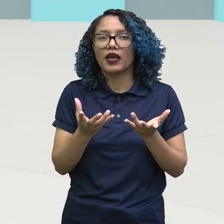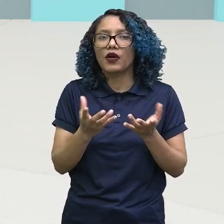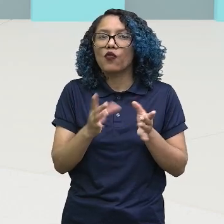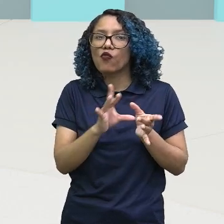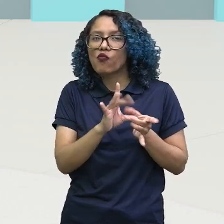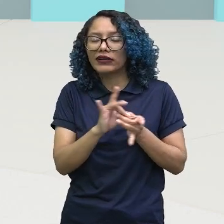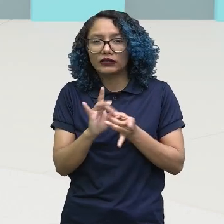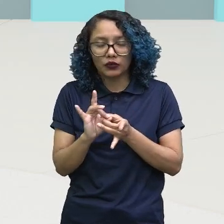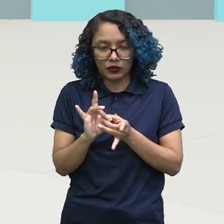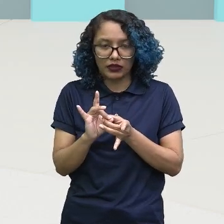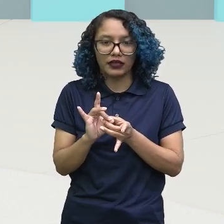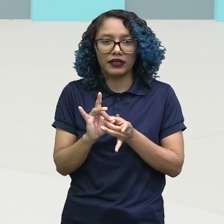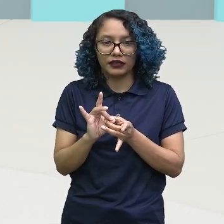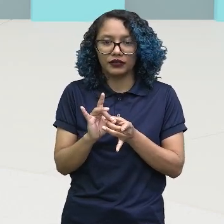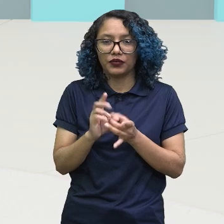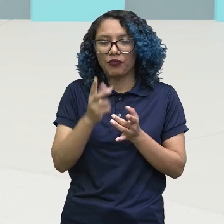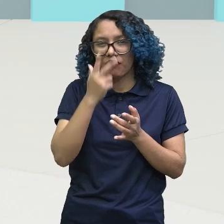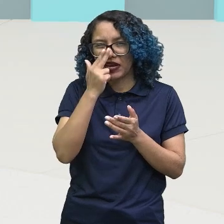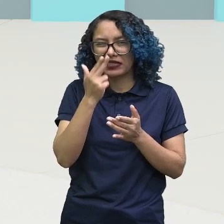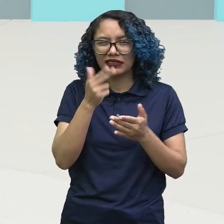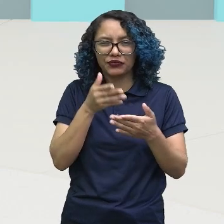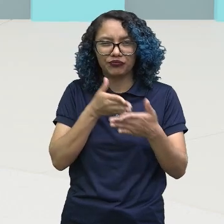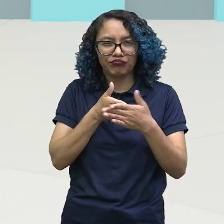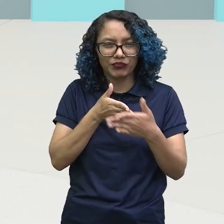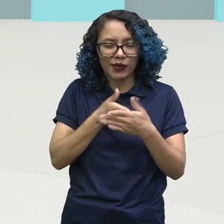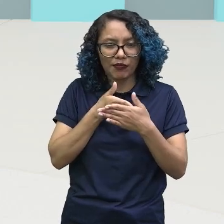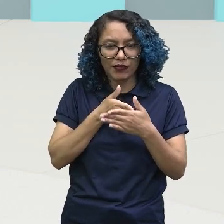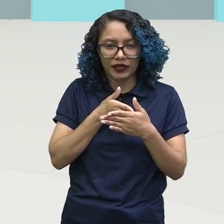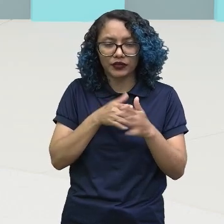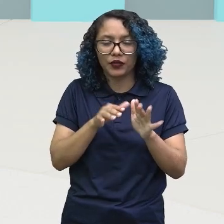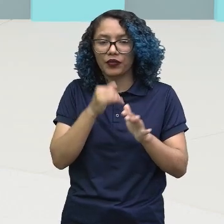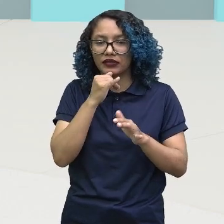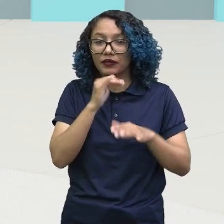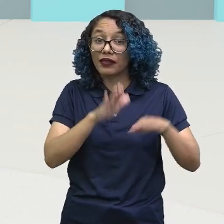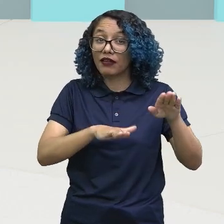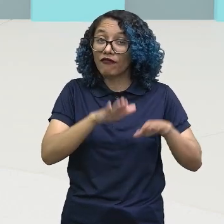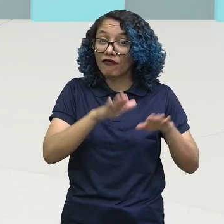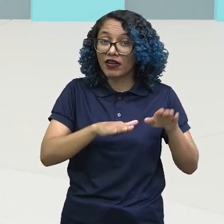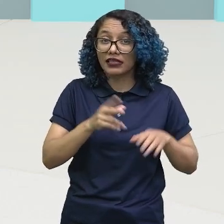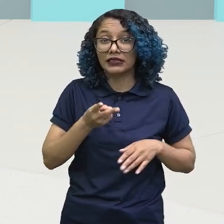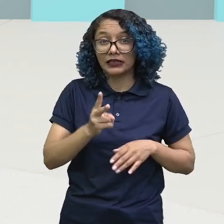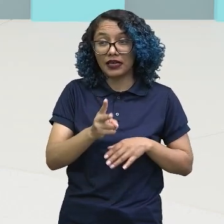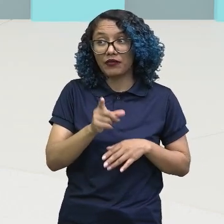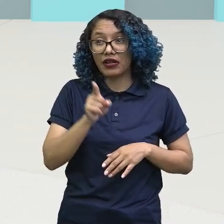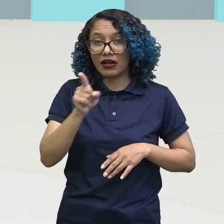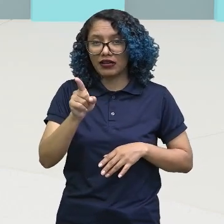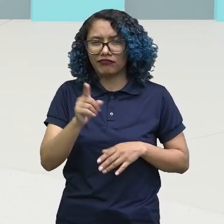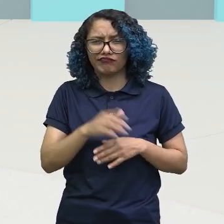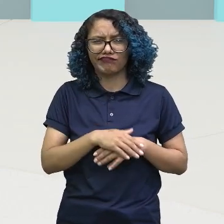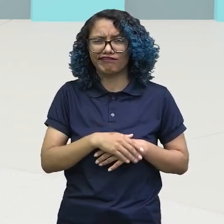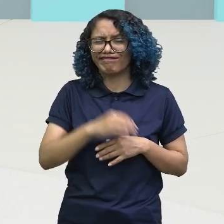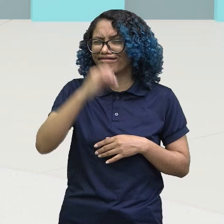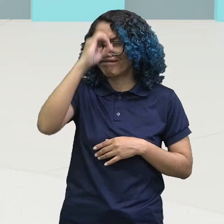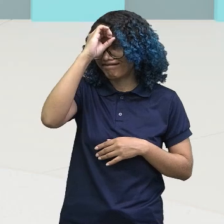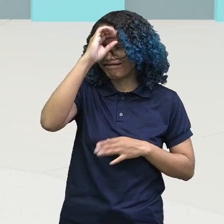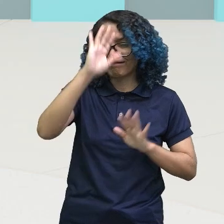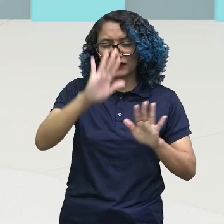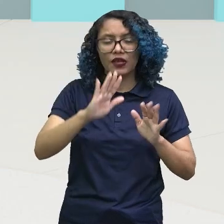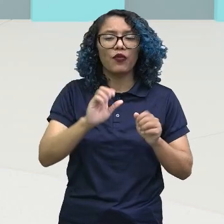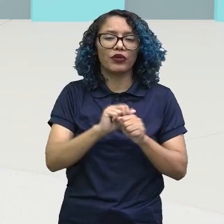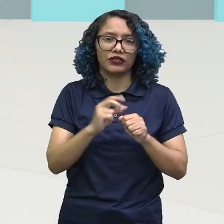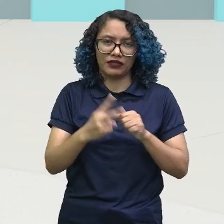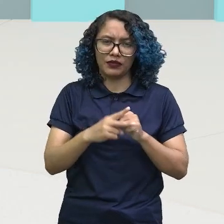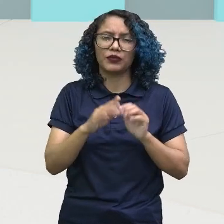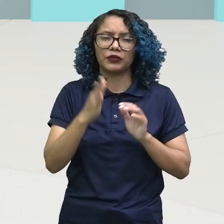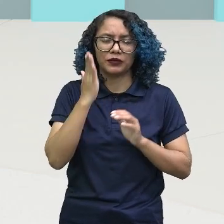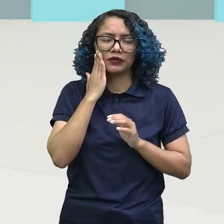uma barreira para a situação. Temos alguns exemplos. Talvez, sempre, ali. Professora, eu não entendi. Realmente, o advérbio é mais